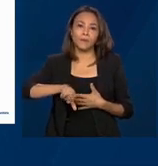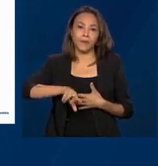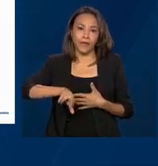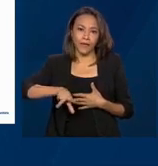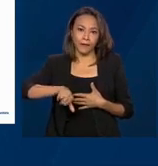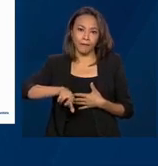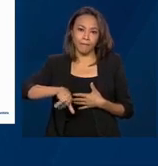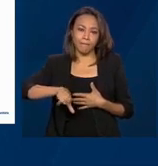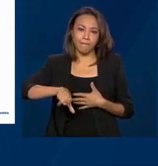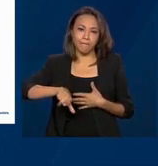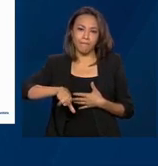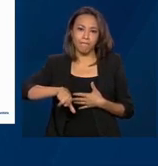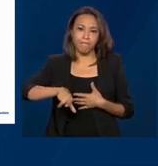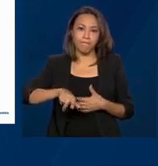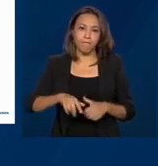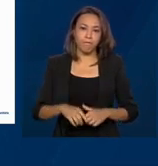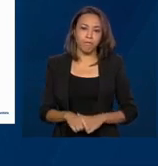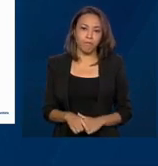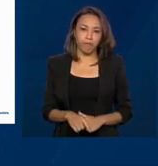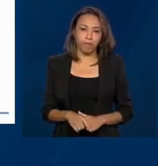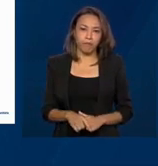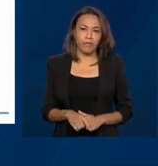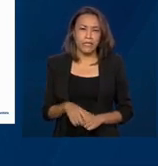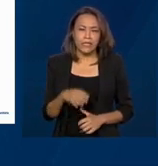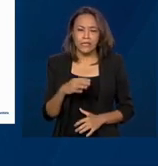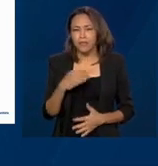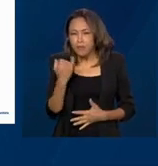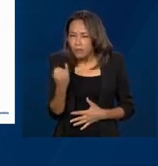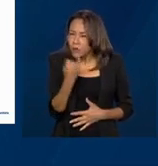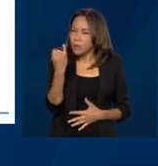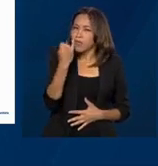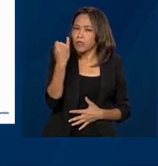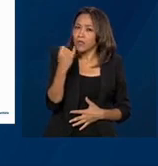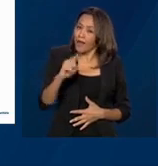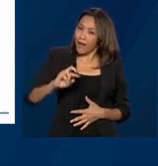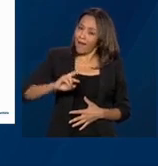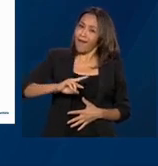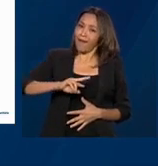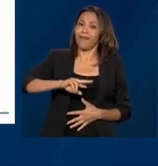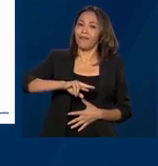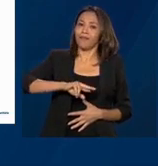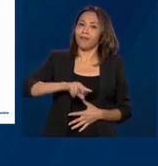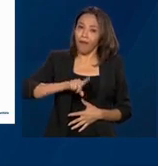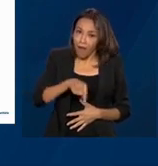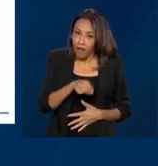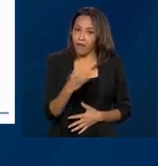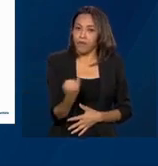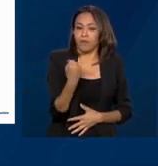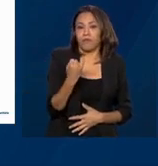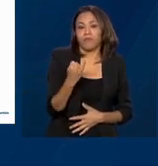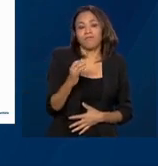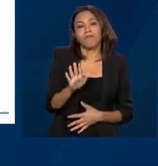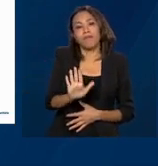vamos dizer, importante? Ela é importante, porém ela não é tão